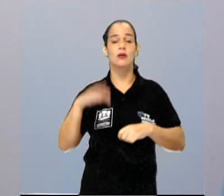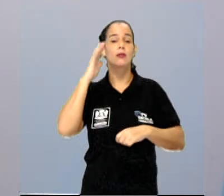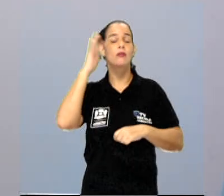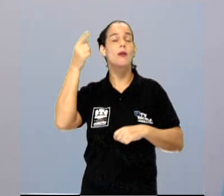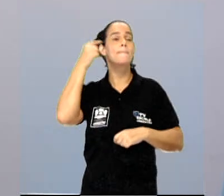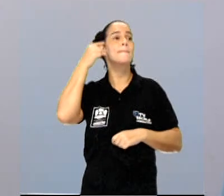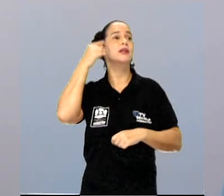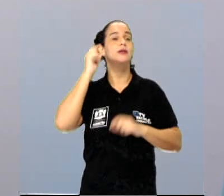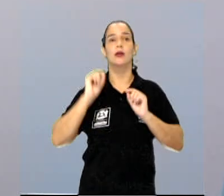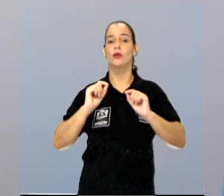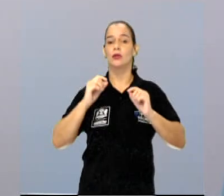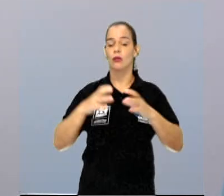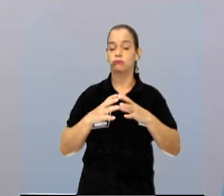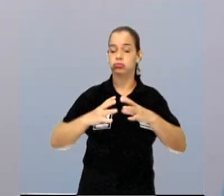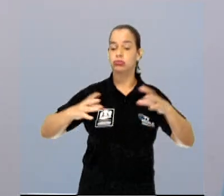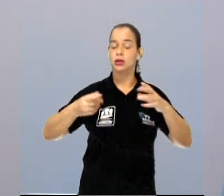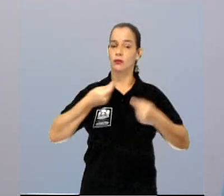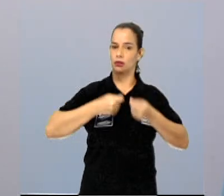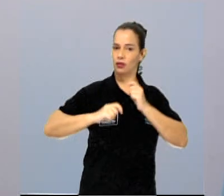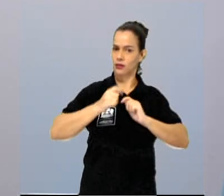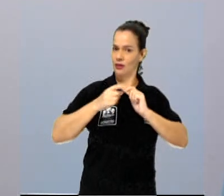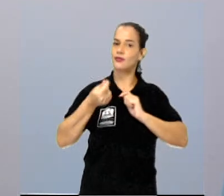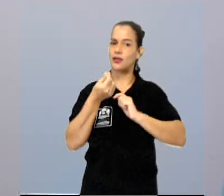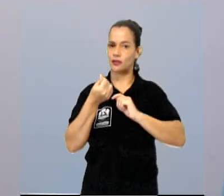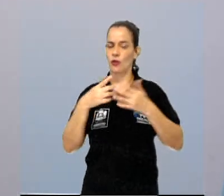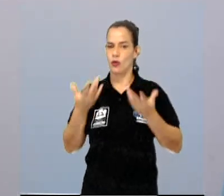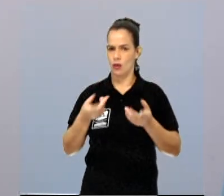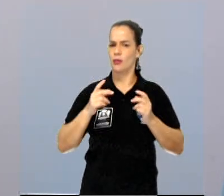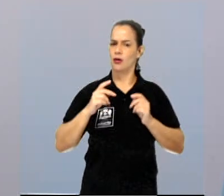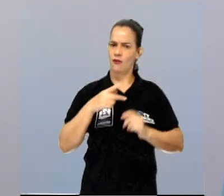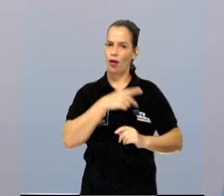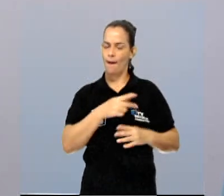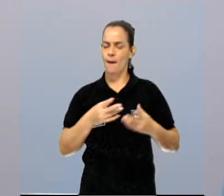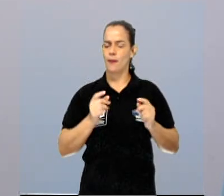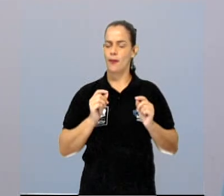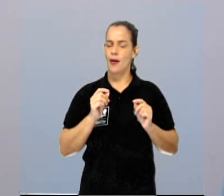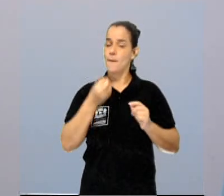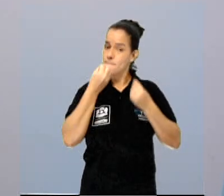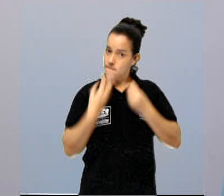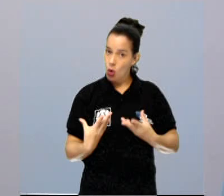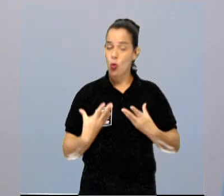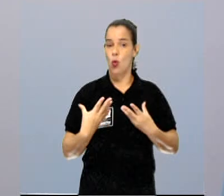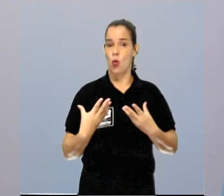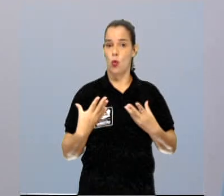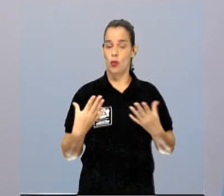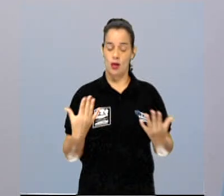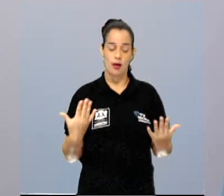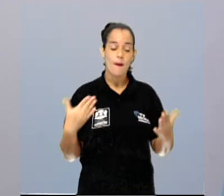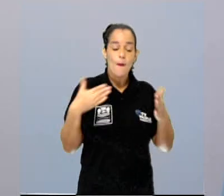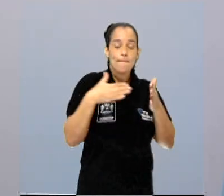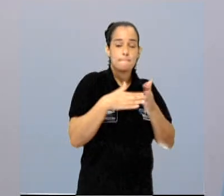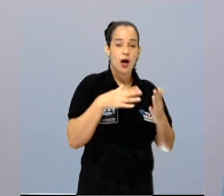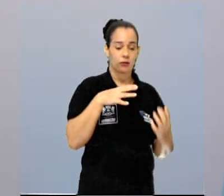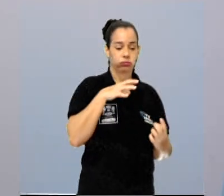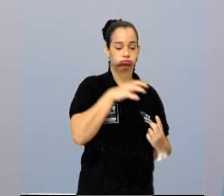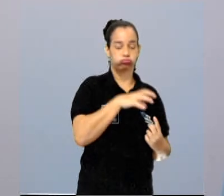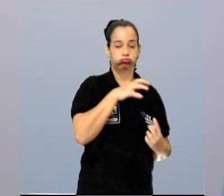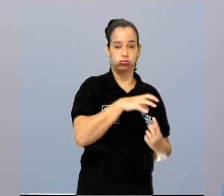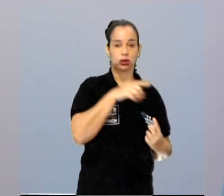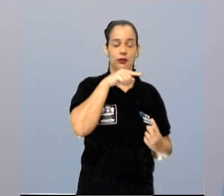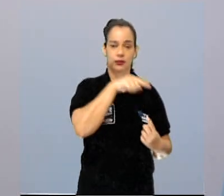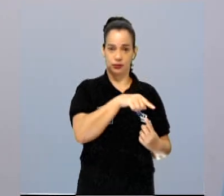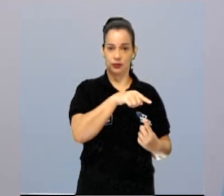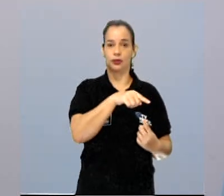o crescimento dessas atividades vale a pena, provocando um impacto na questão natural. Tá? Então a gente hoje se fala